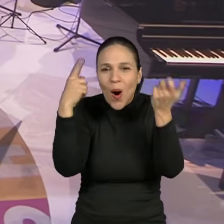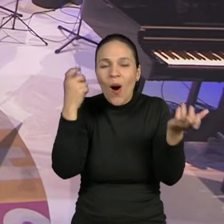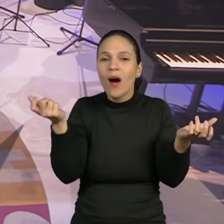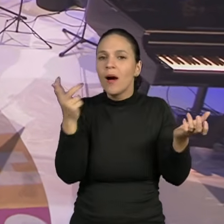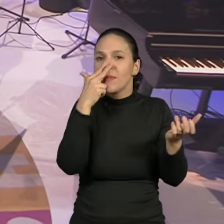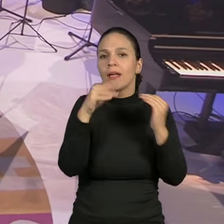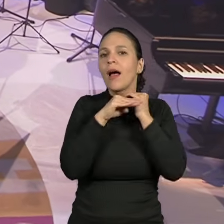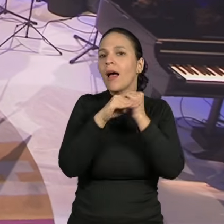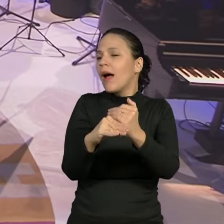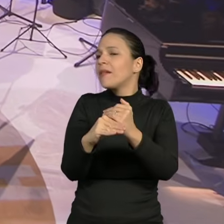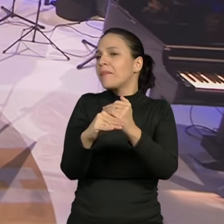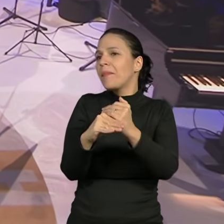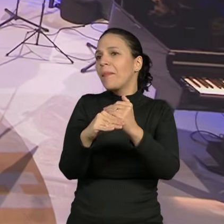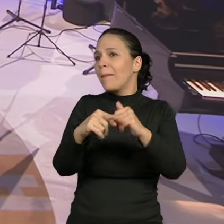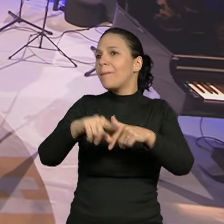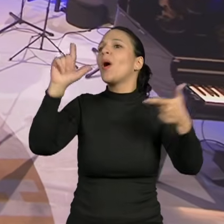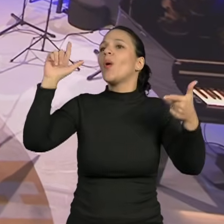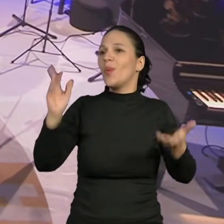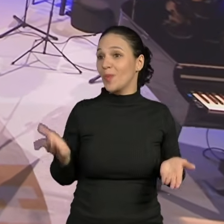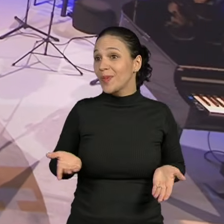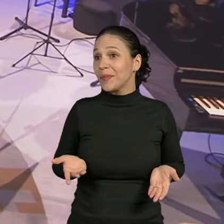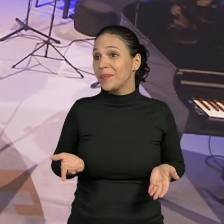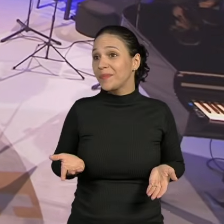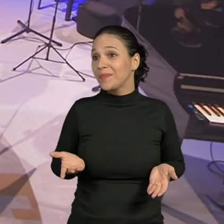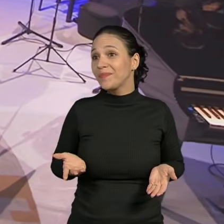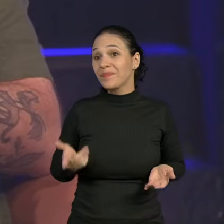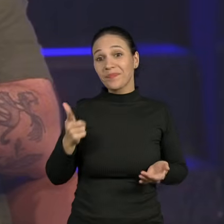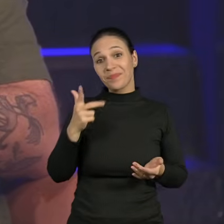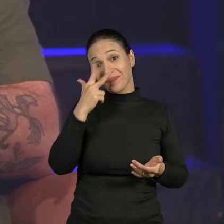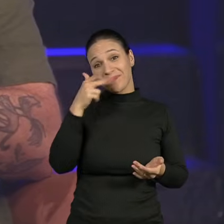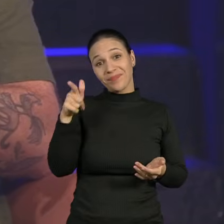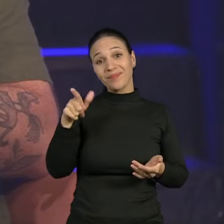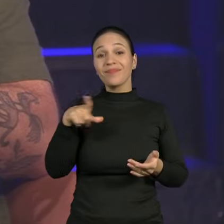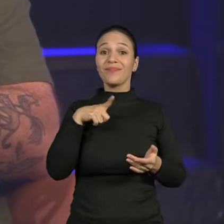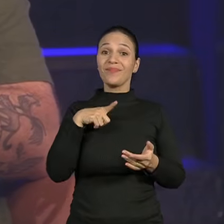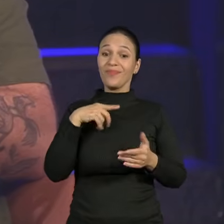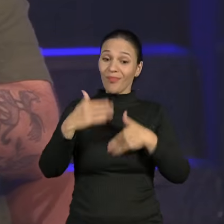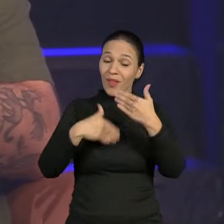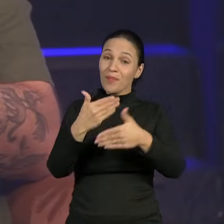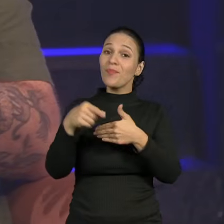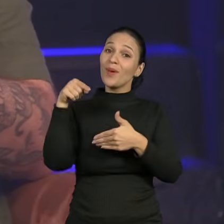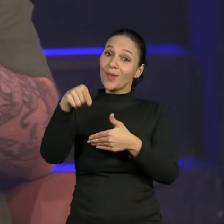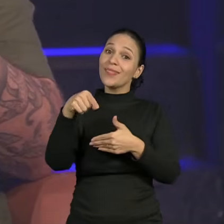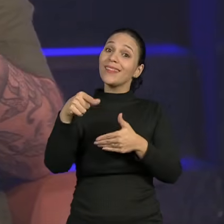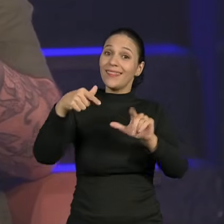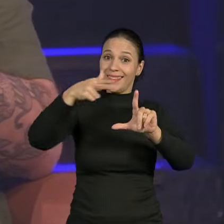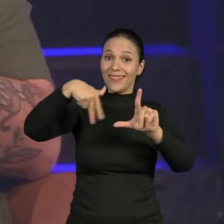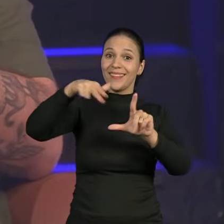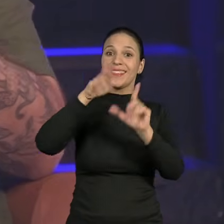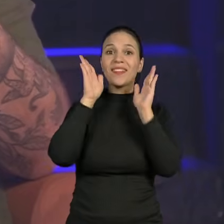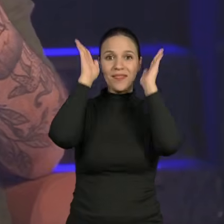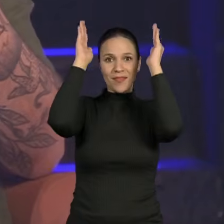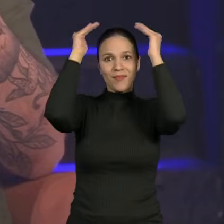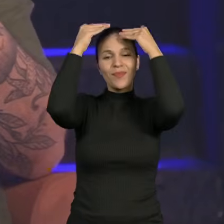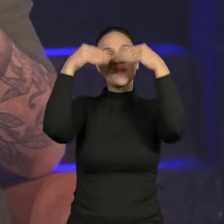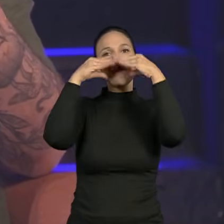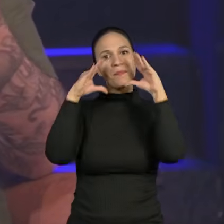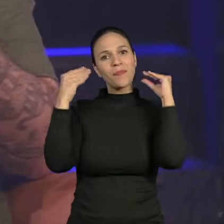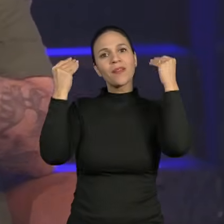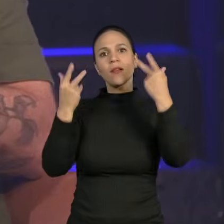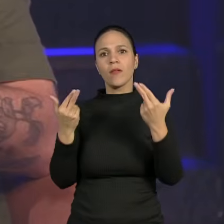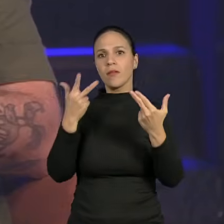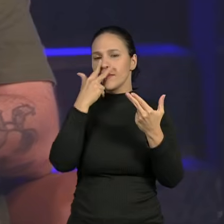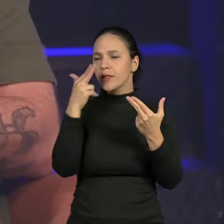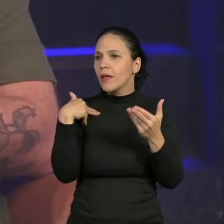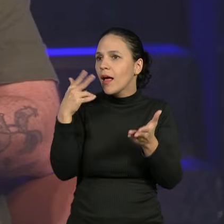de tudo que é normal. Assim foi com quase que o processo do Mundo Bita, assim, a gente foi fazendo fora de uma bolha,